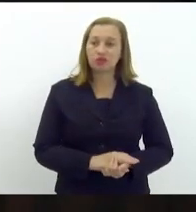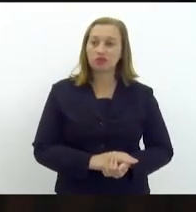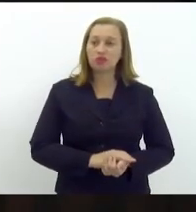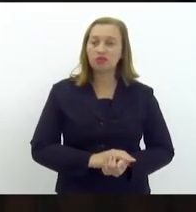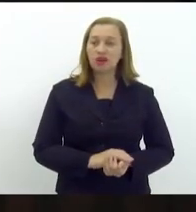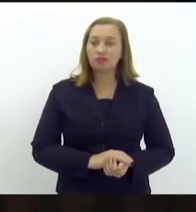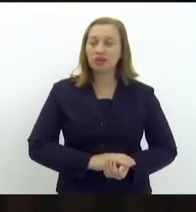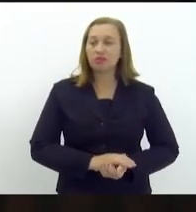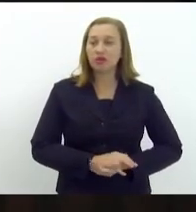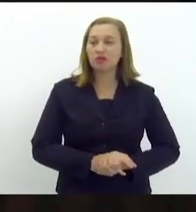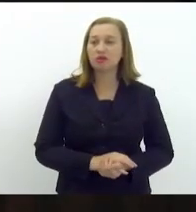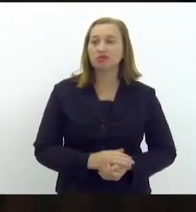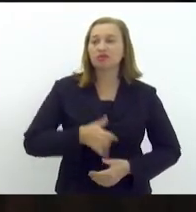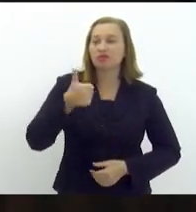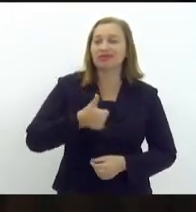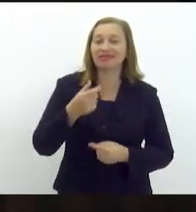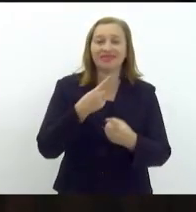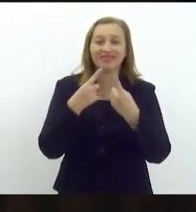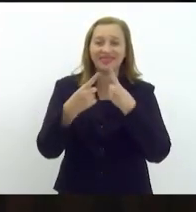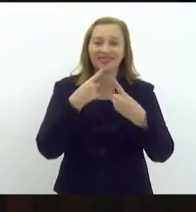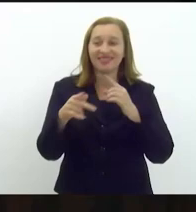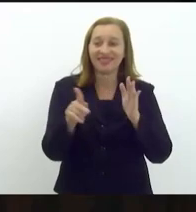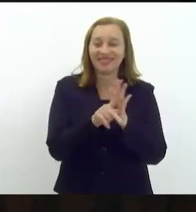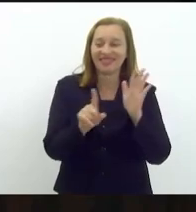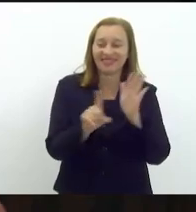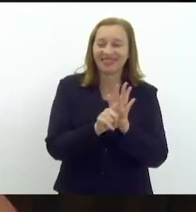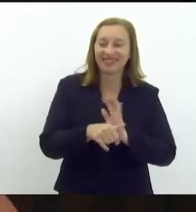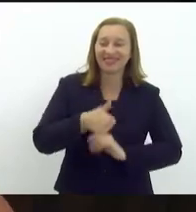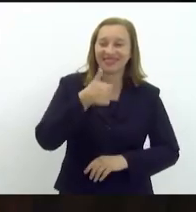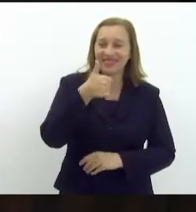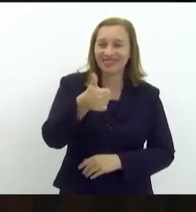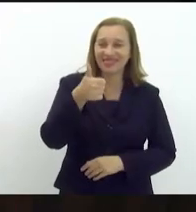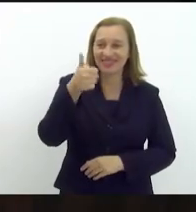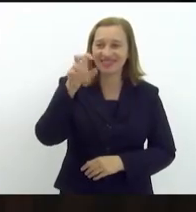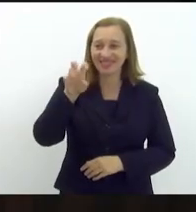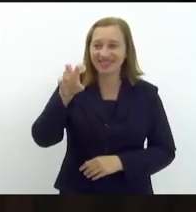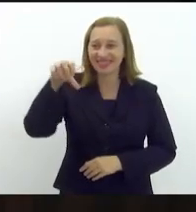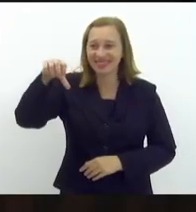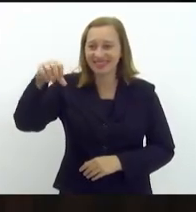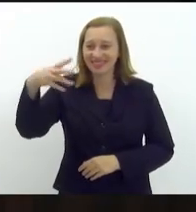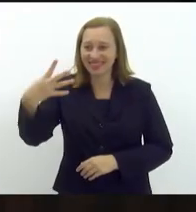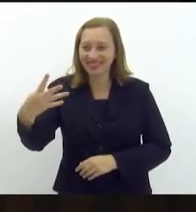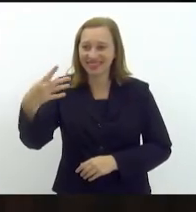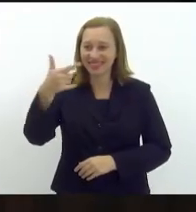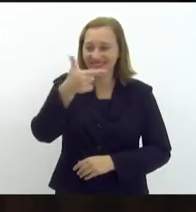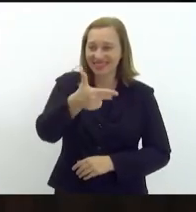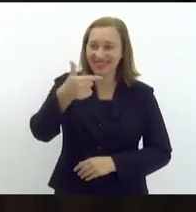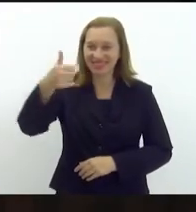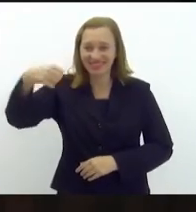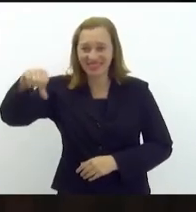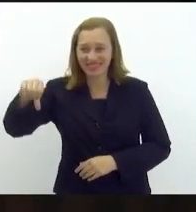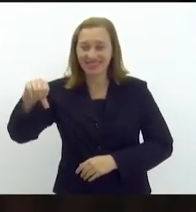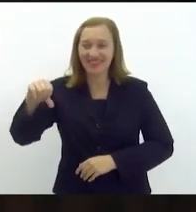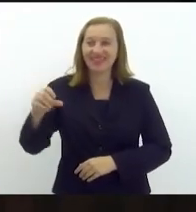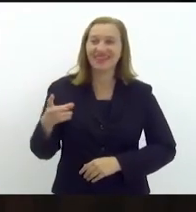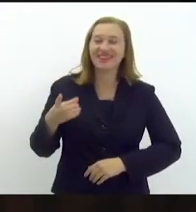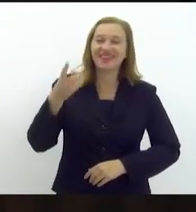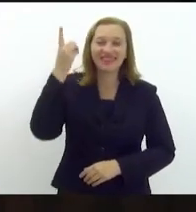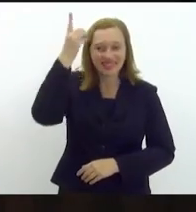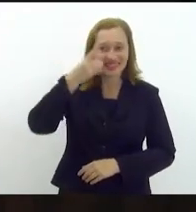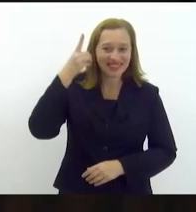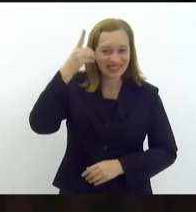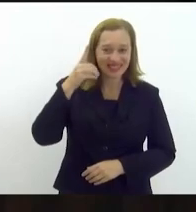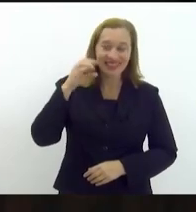anuncio em primeira discussão projeto de lei número 1054 2019 de autoria do deputado Carlos